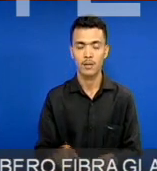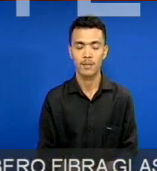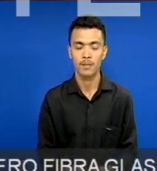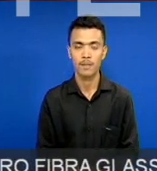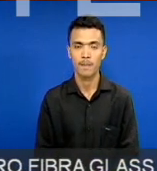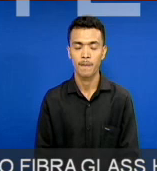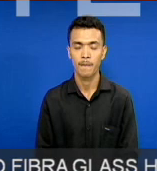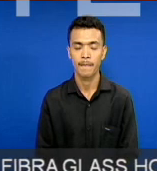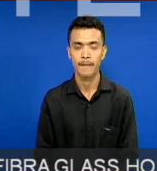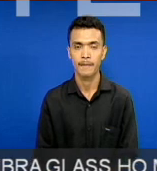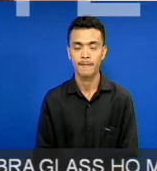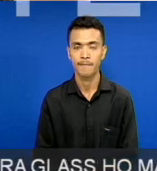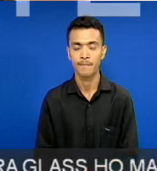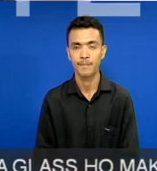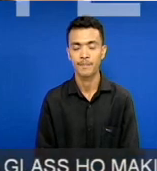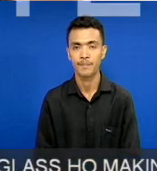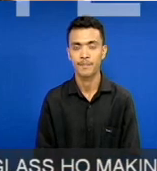muito declaração completa do irmão.